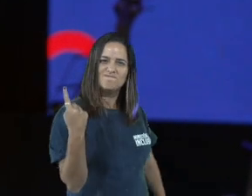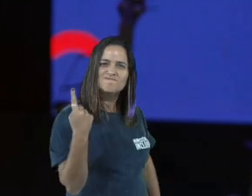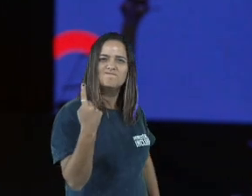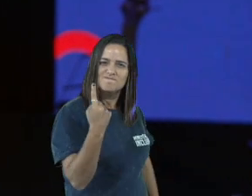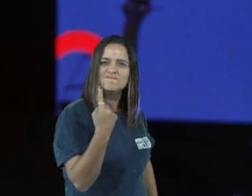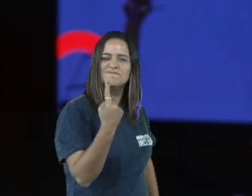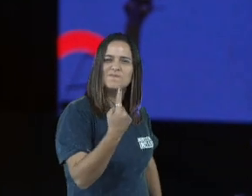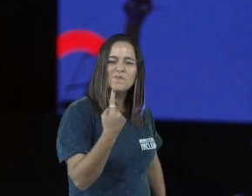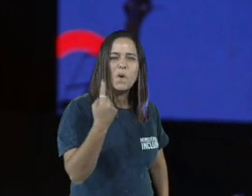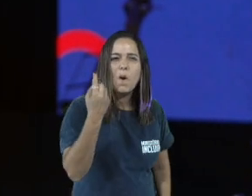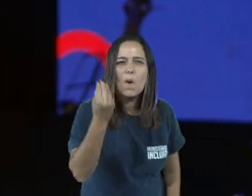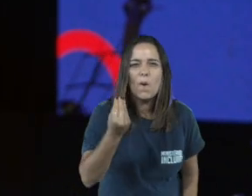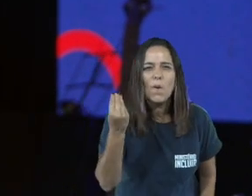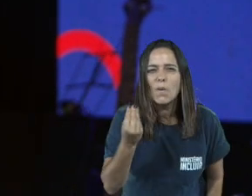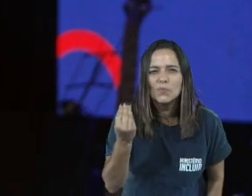correr na direção dele